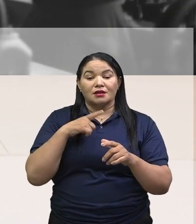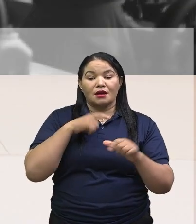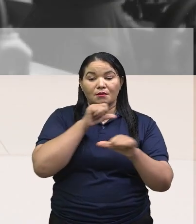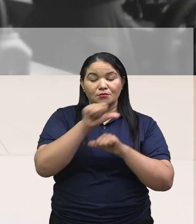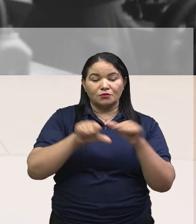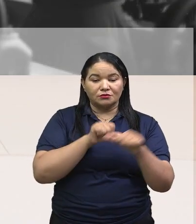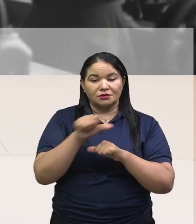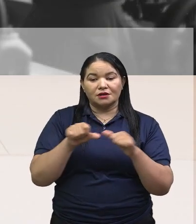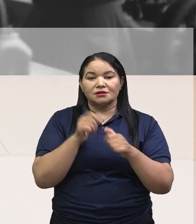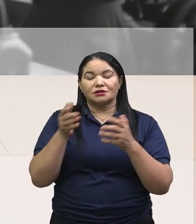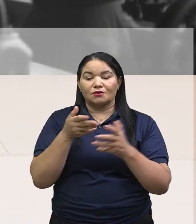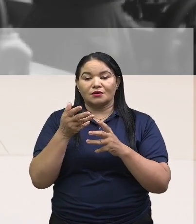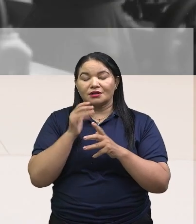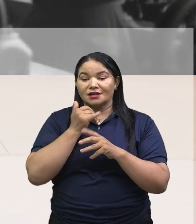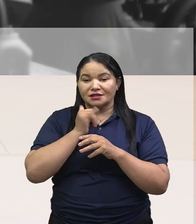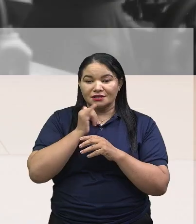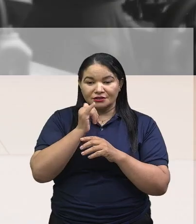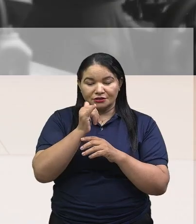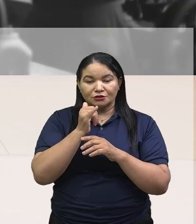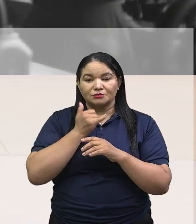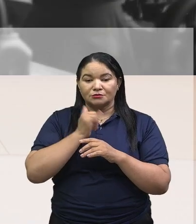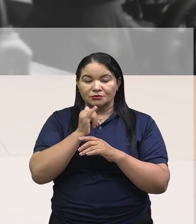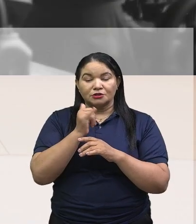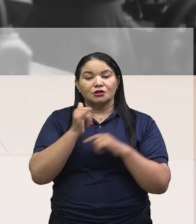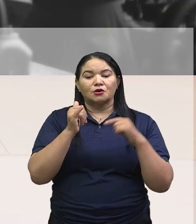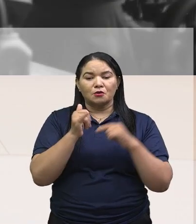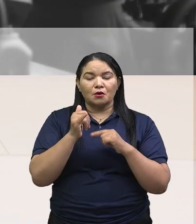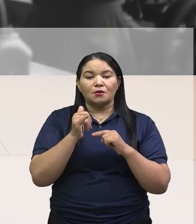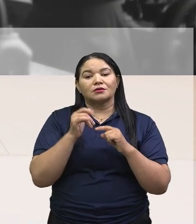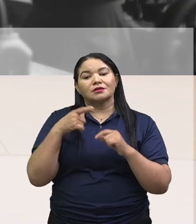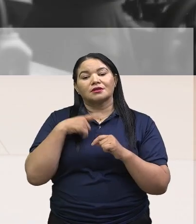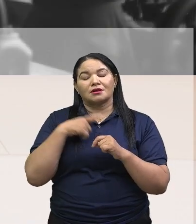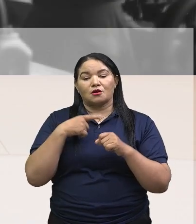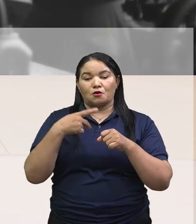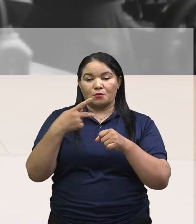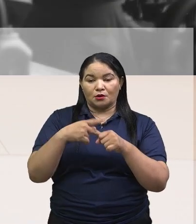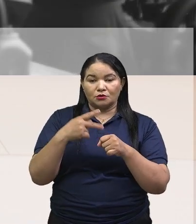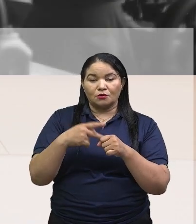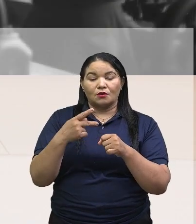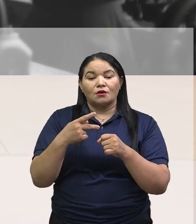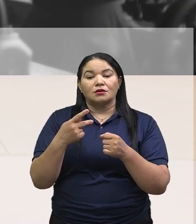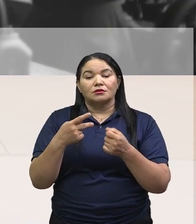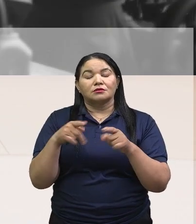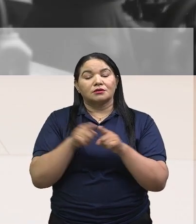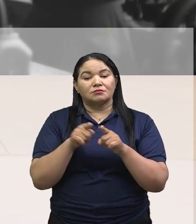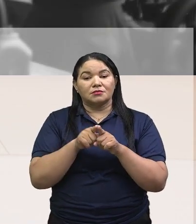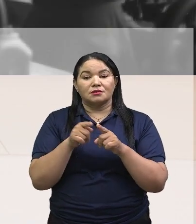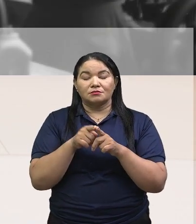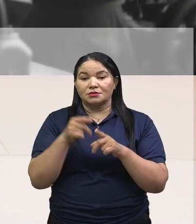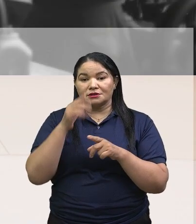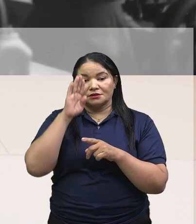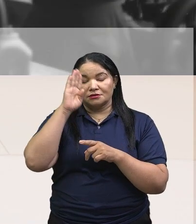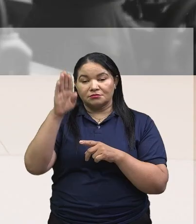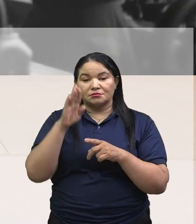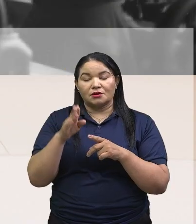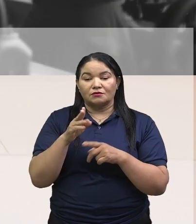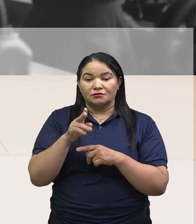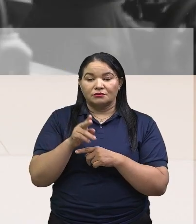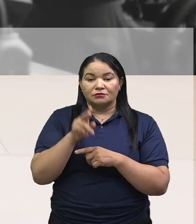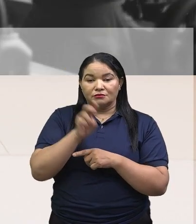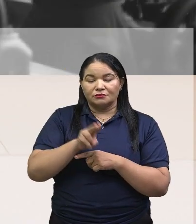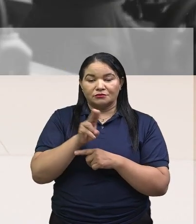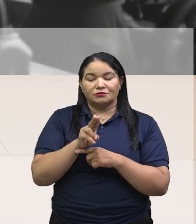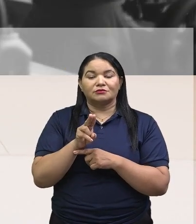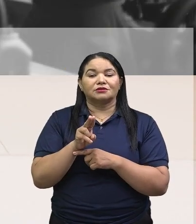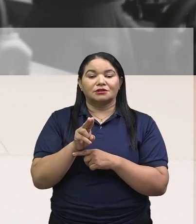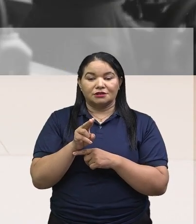utilização da matriz energética. Então você vai ter agora o petróleo como a principal fonte de energia,